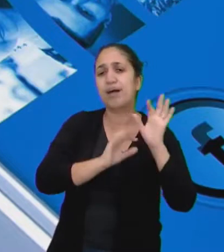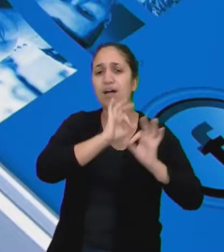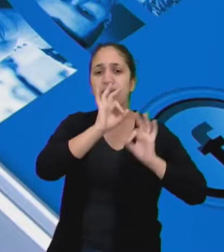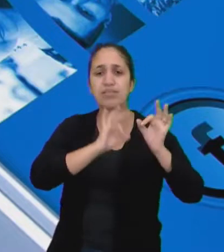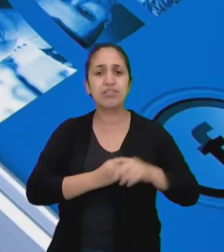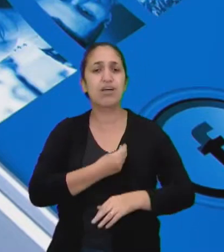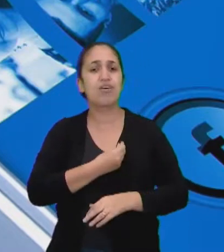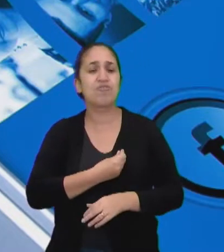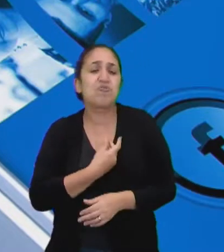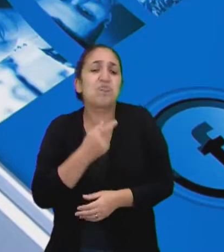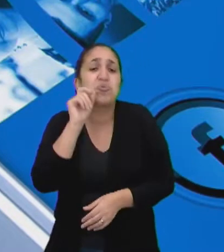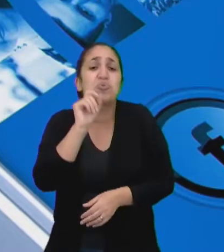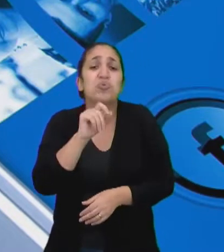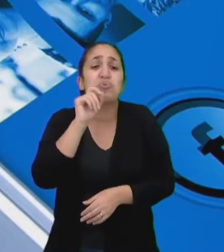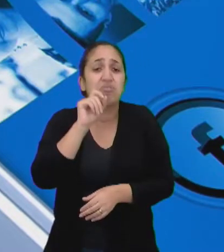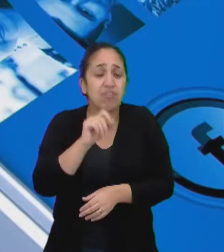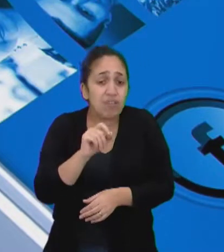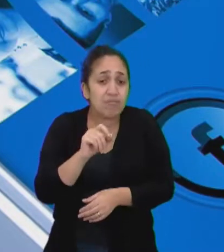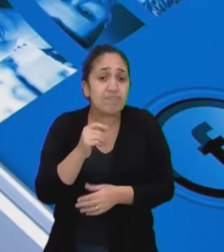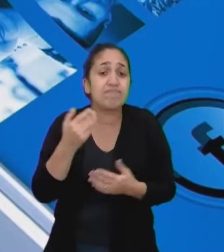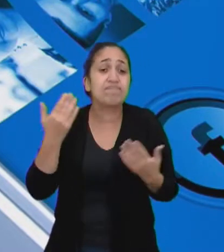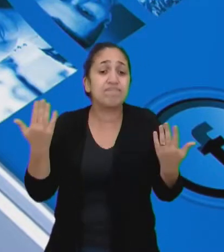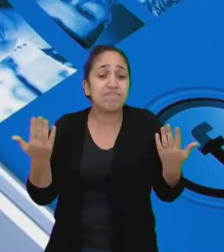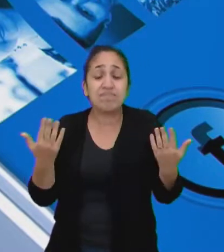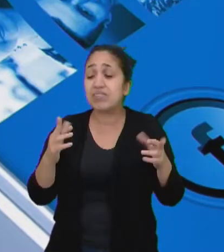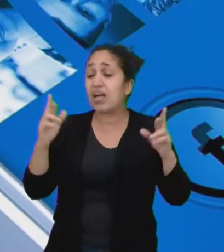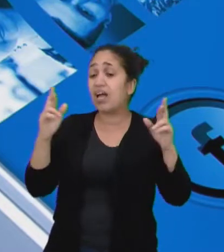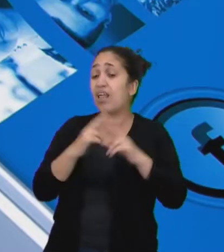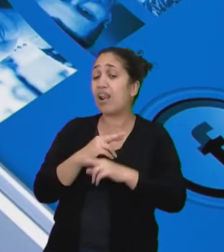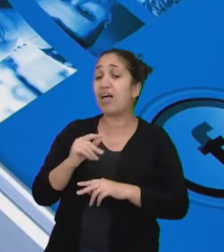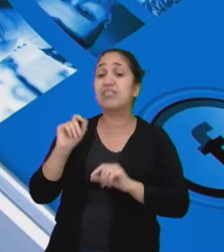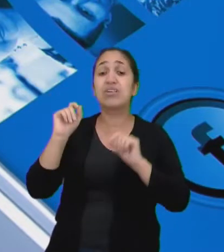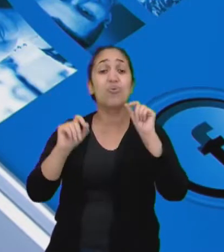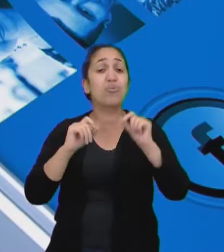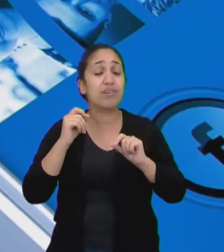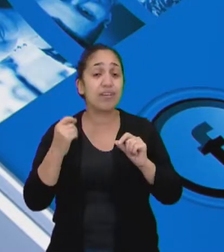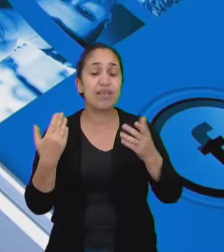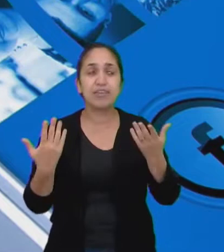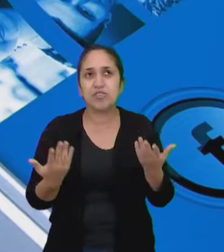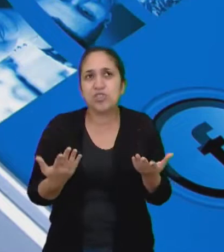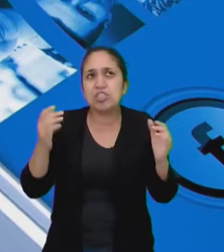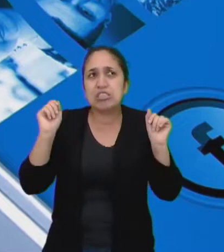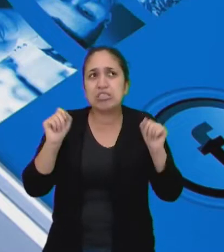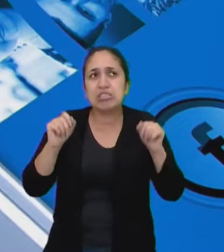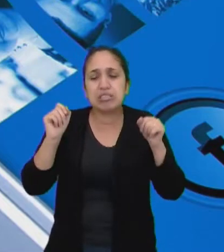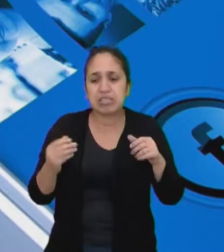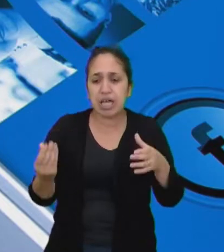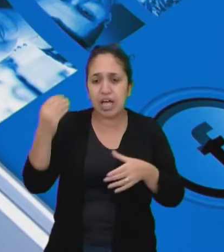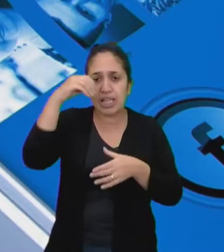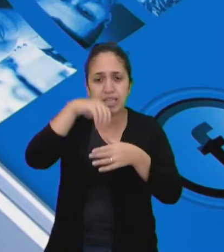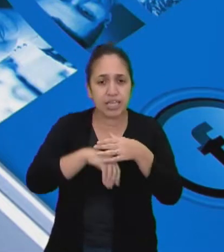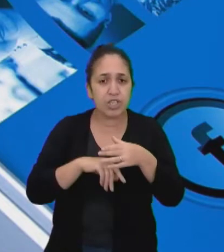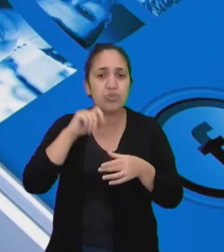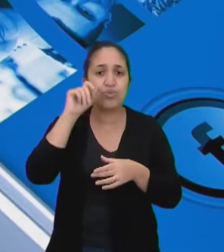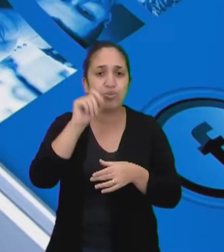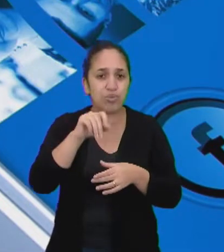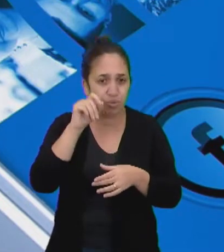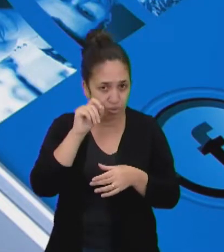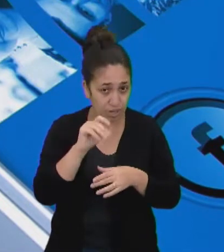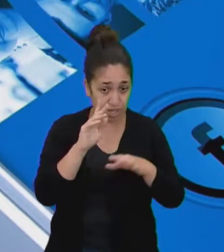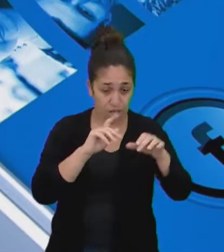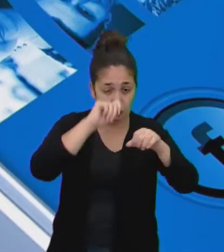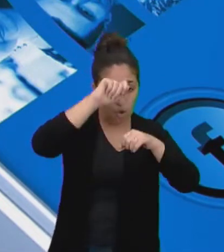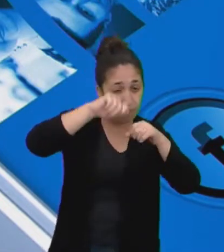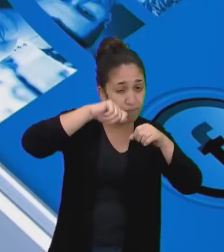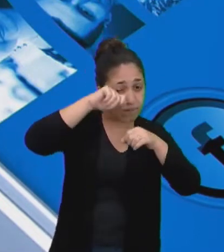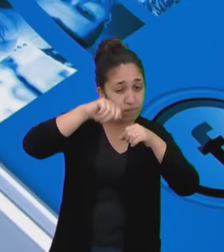O que é o seu projeto de vida? Qual é a relação que a gente pode construir dentro dessa ação, que é promover um